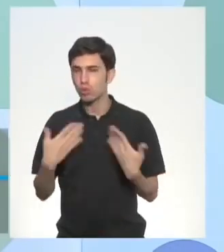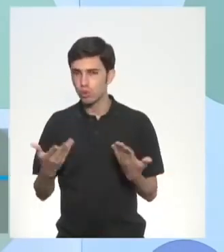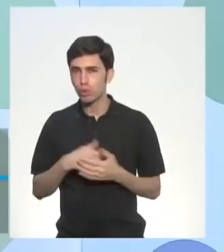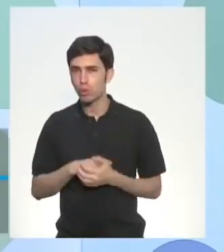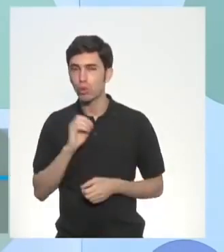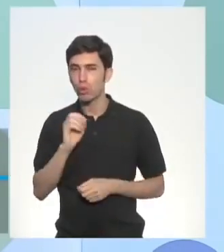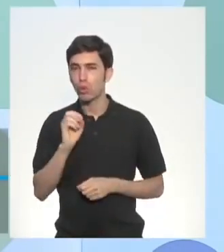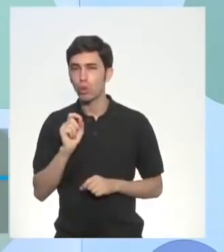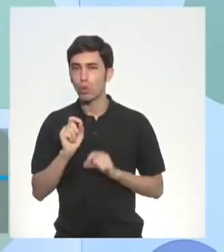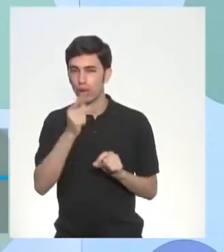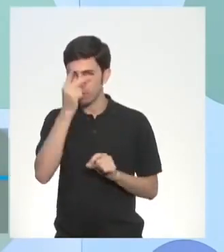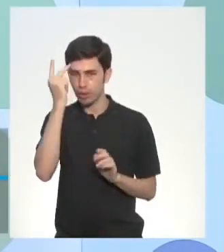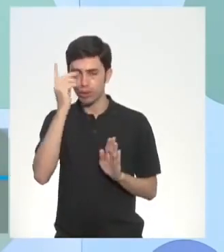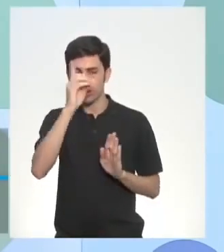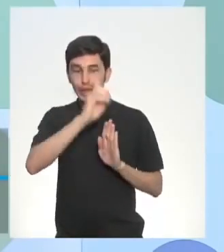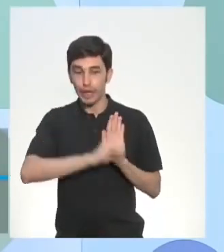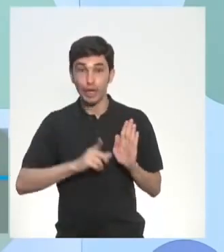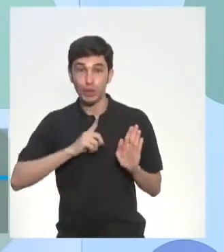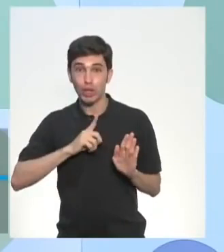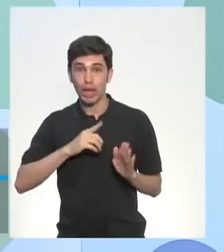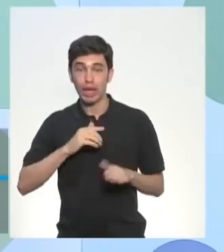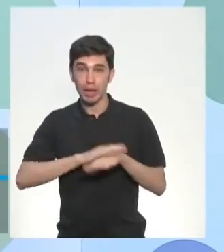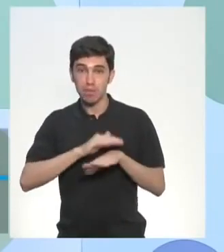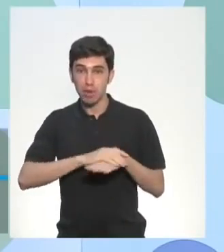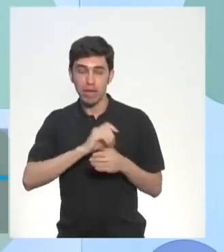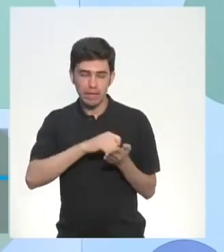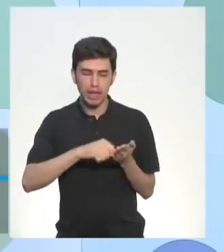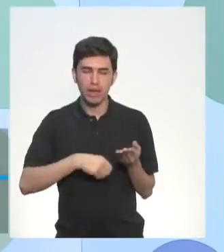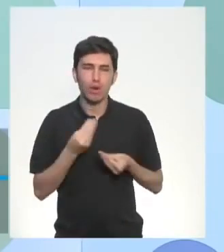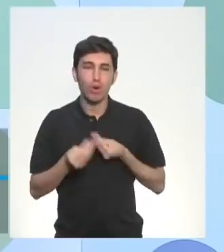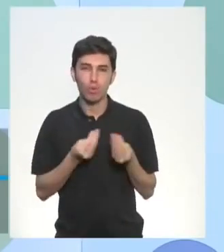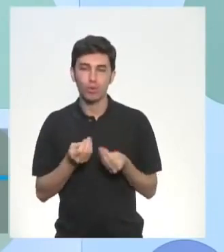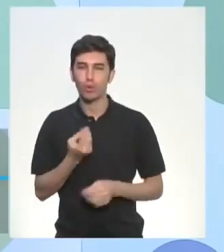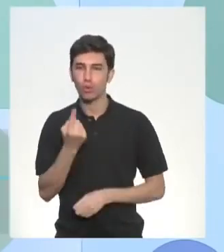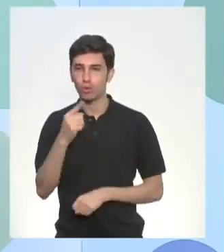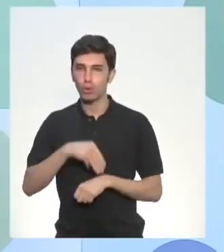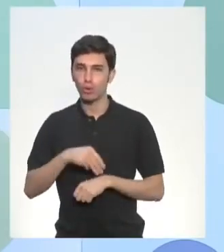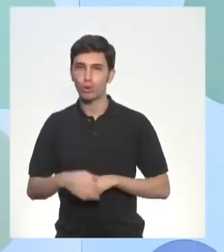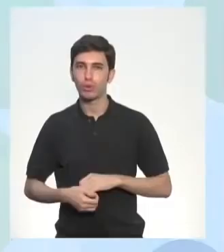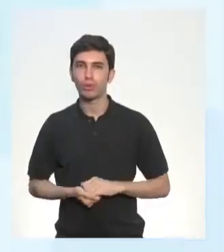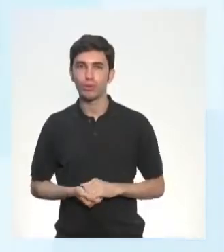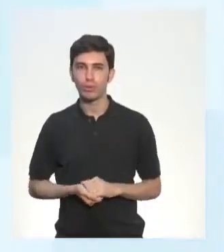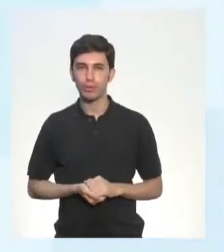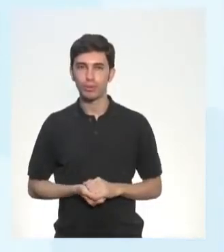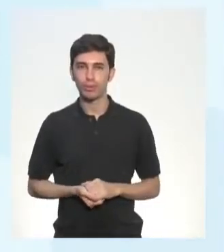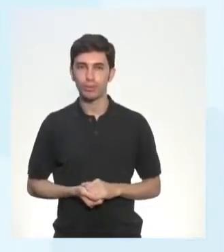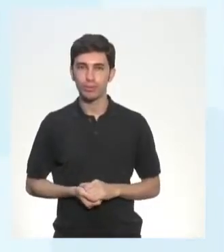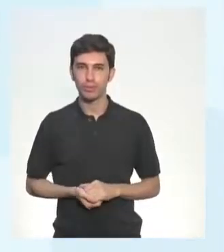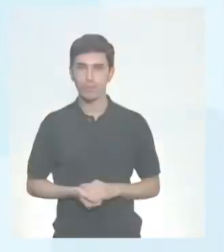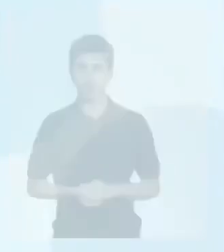que tem direito. Vamos dar aí para vocês um minutinho, na volta a gente já tem a resposta.